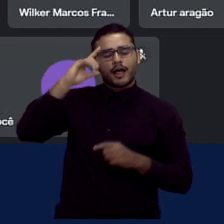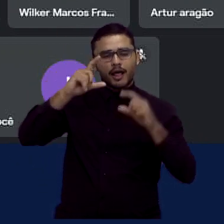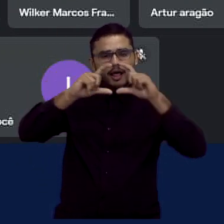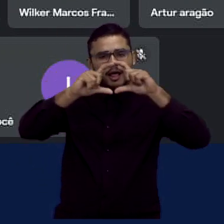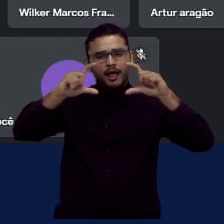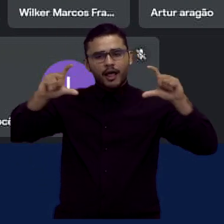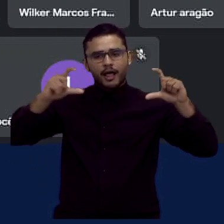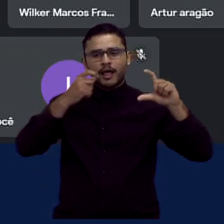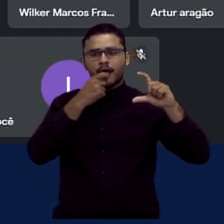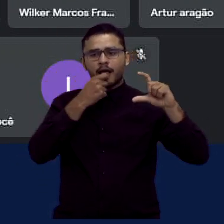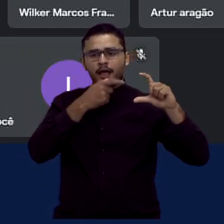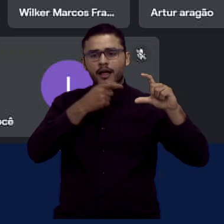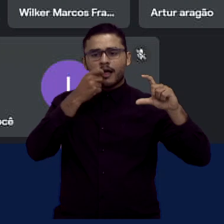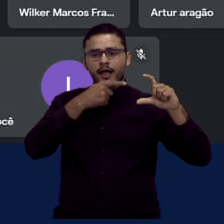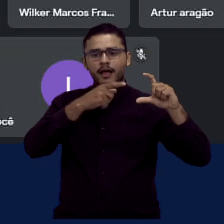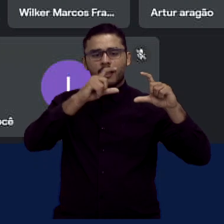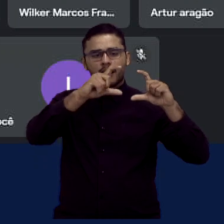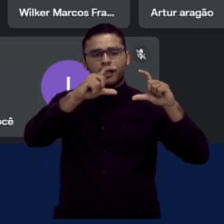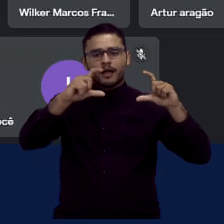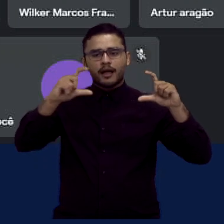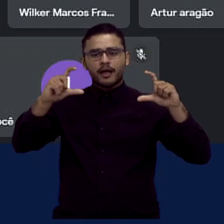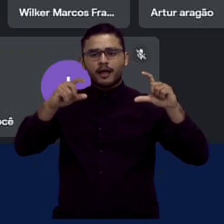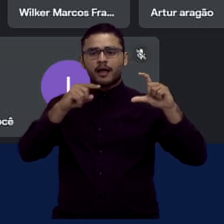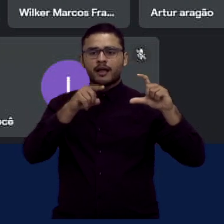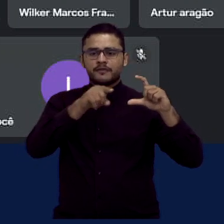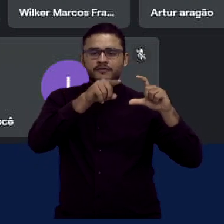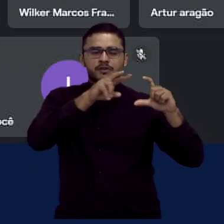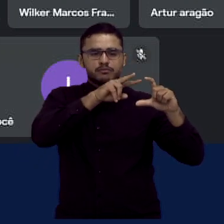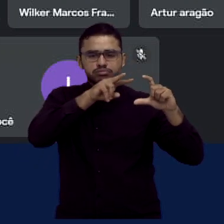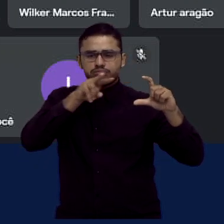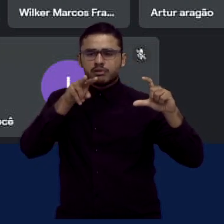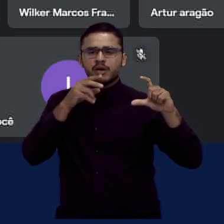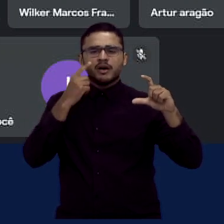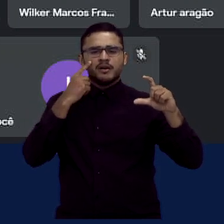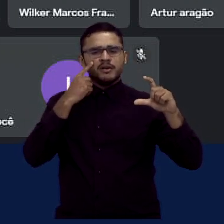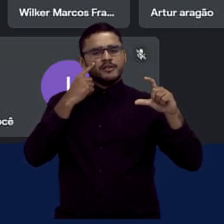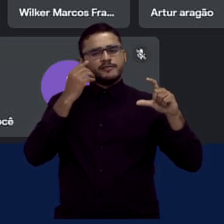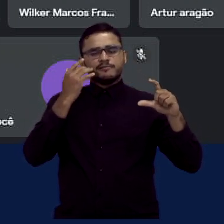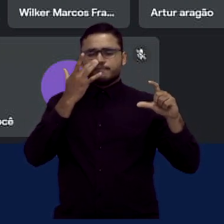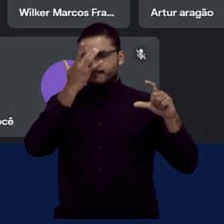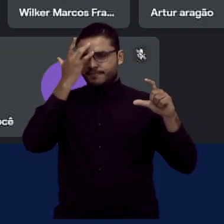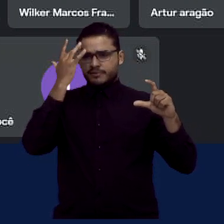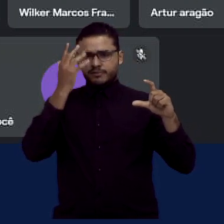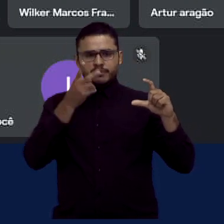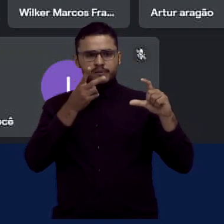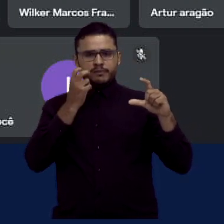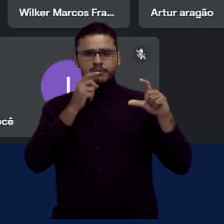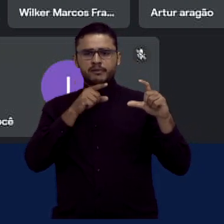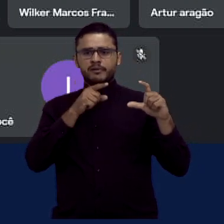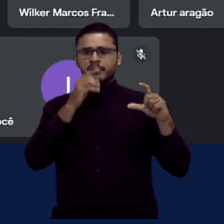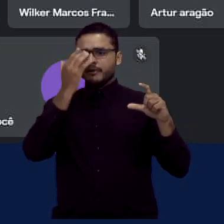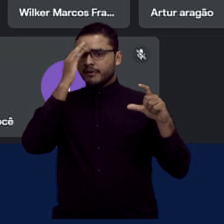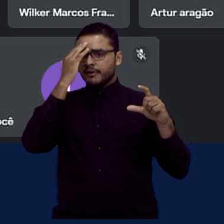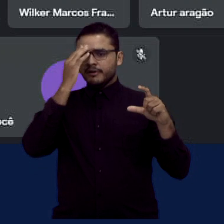discreto que ele pode correr o risco de ser mal interpretado. Muitas vezes é a intenção do tirista fazer isso.